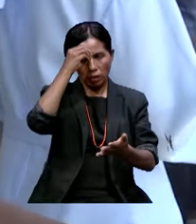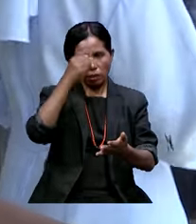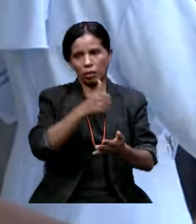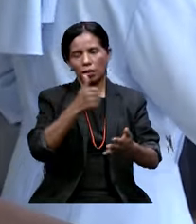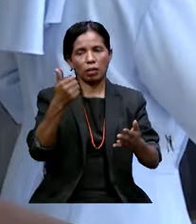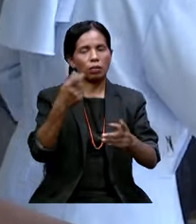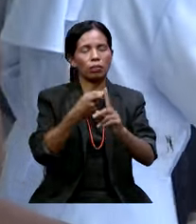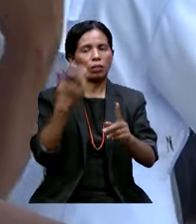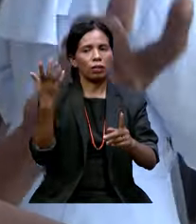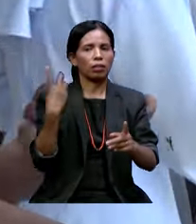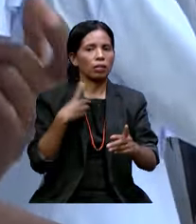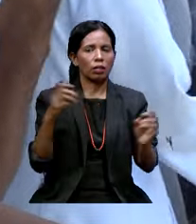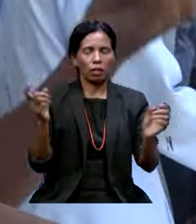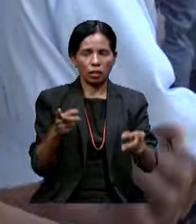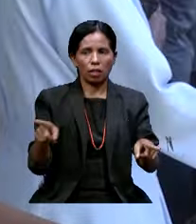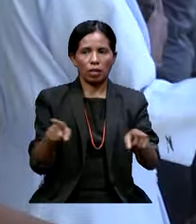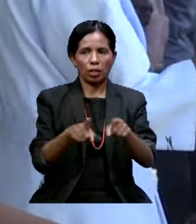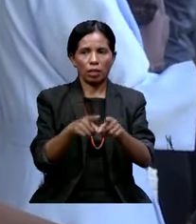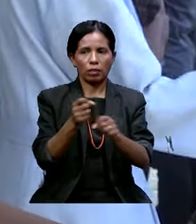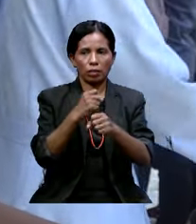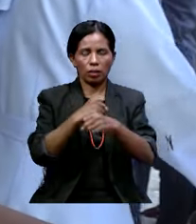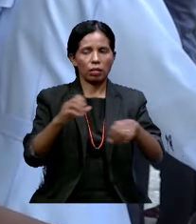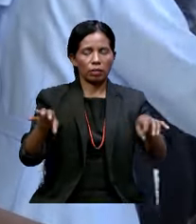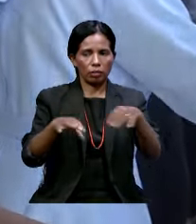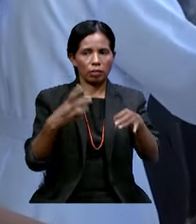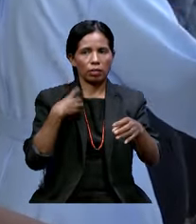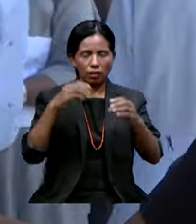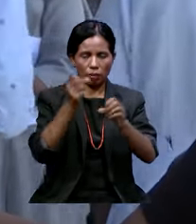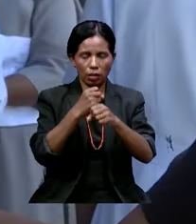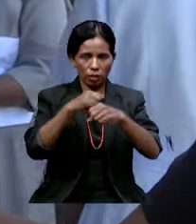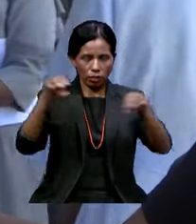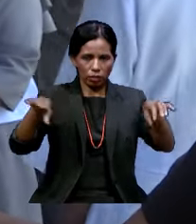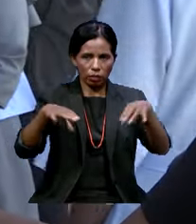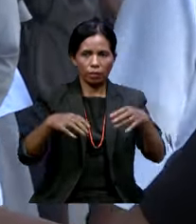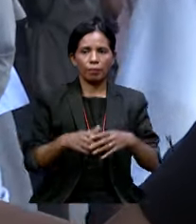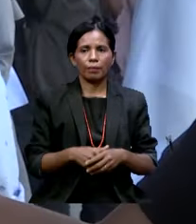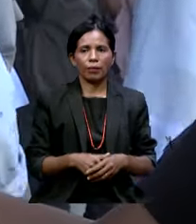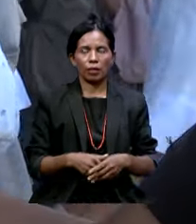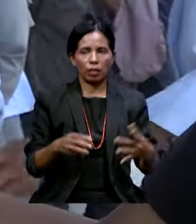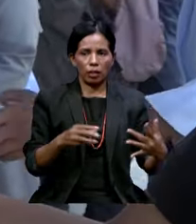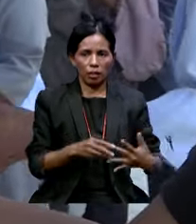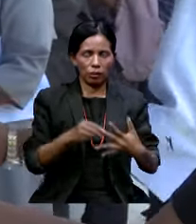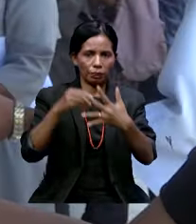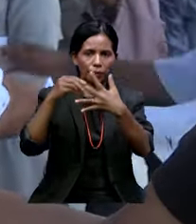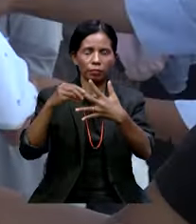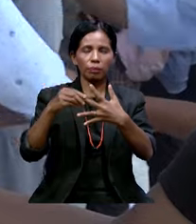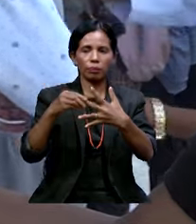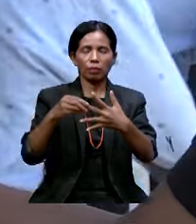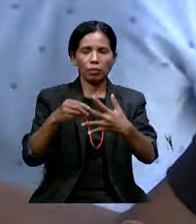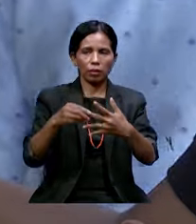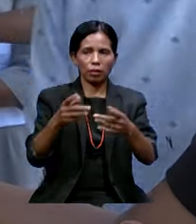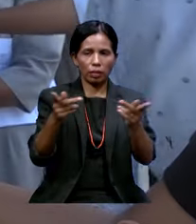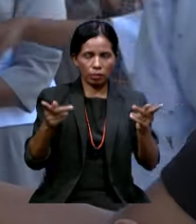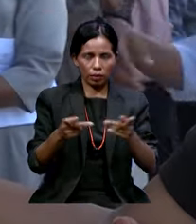entau signifika la relevante o sare ma kita tu hal servisu ya fatin ma kita tu hal servisu iha nabe ya area spesifik ya iha nabe ya iha